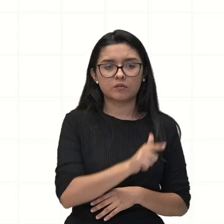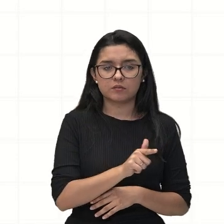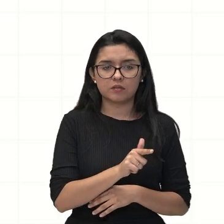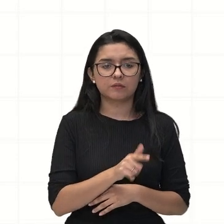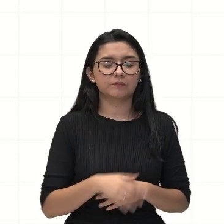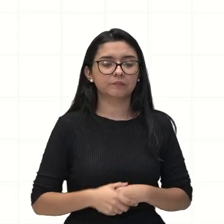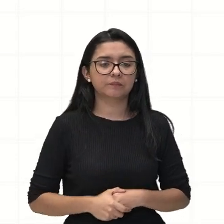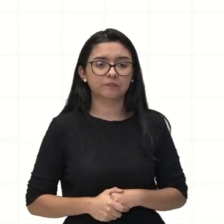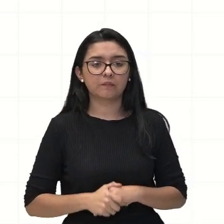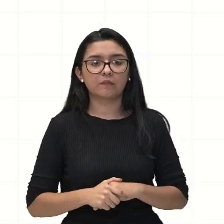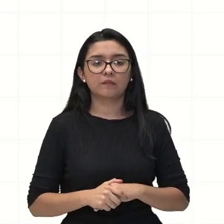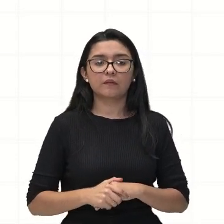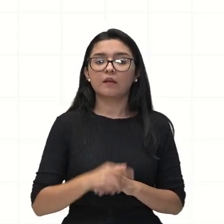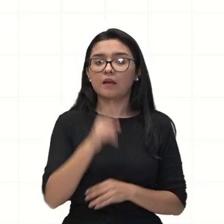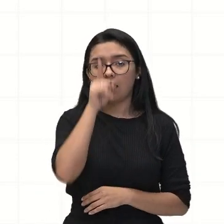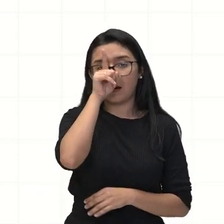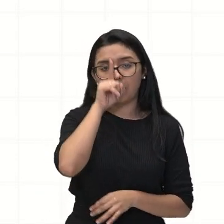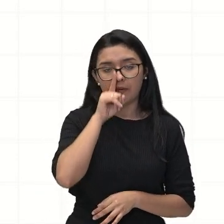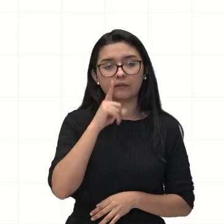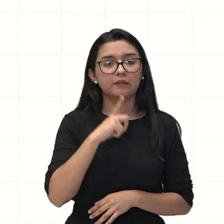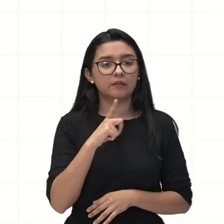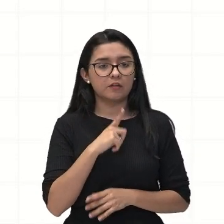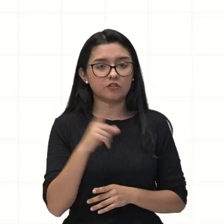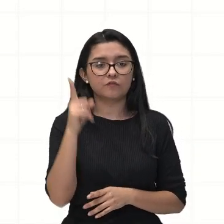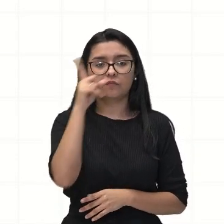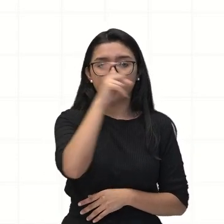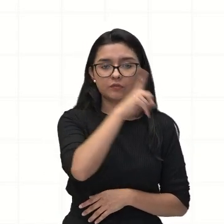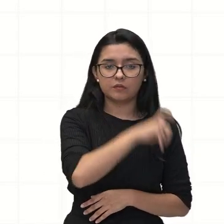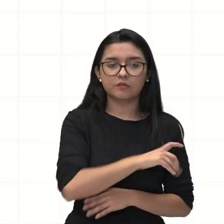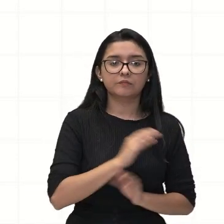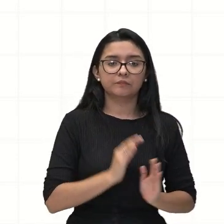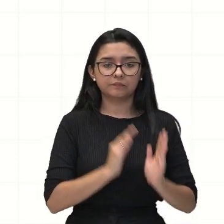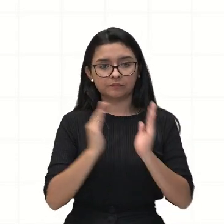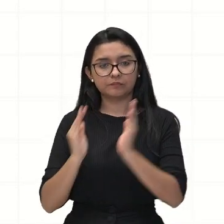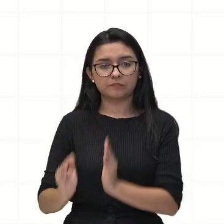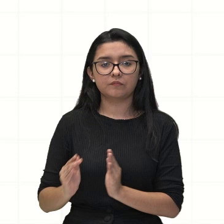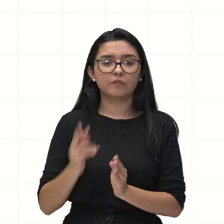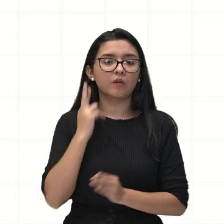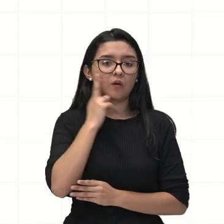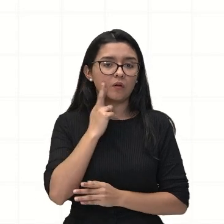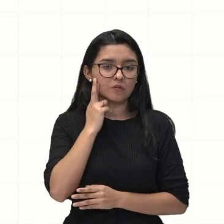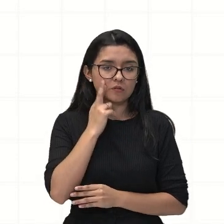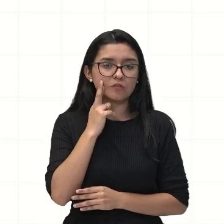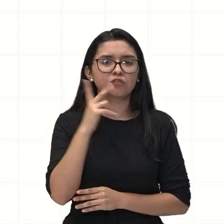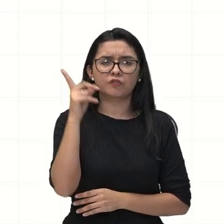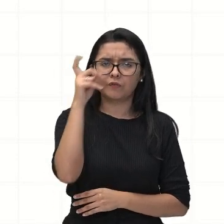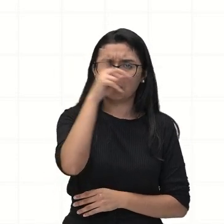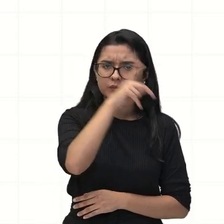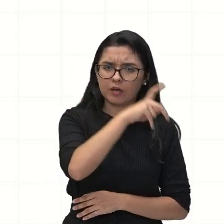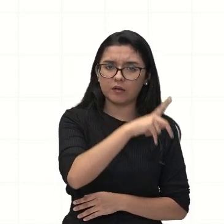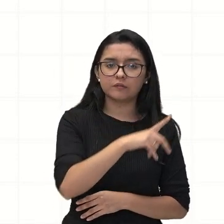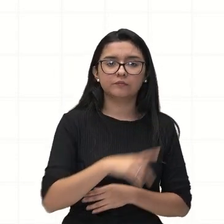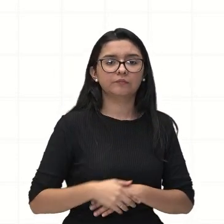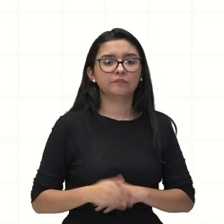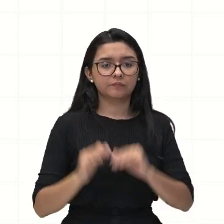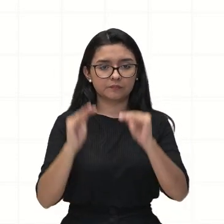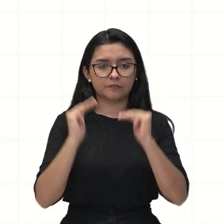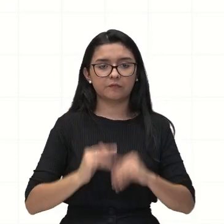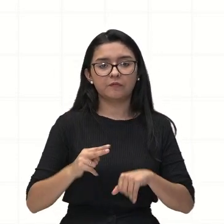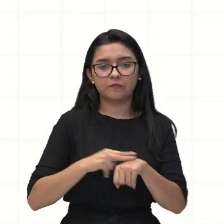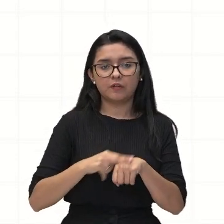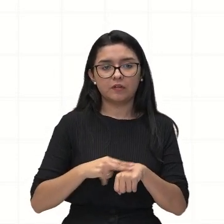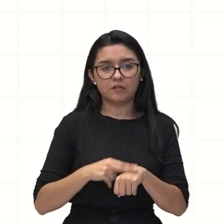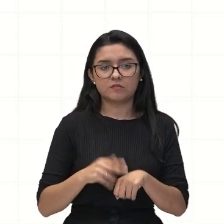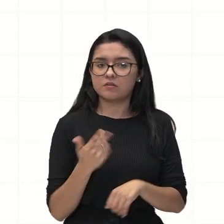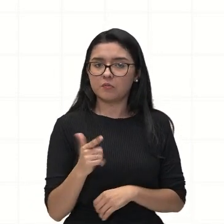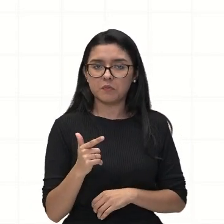A tarja amarela, alguma dificuldade. A tarja rosa, grande dificuldade. E a taxa verde não possui,